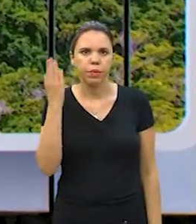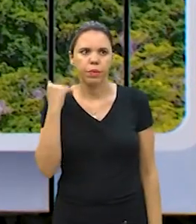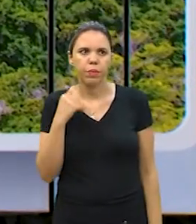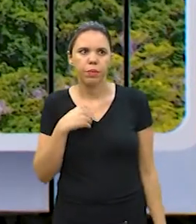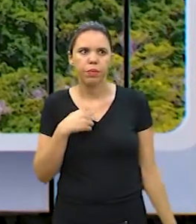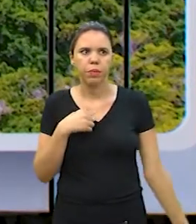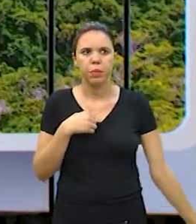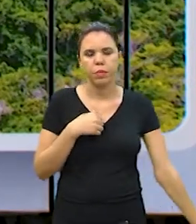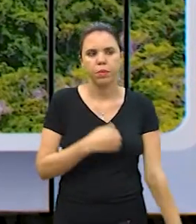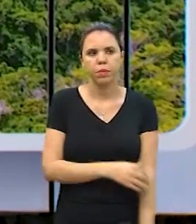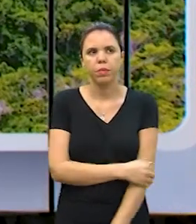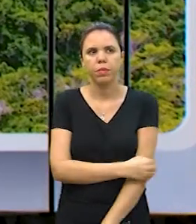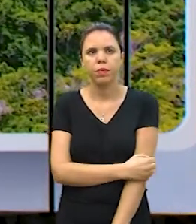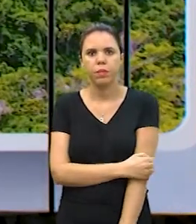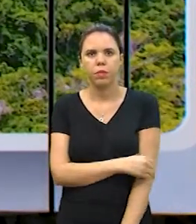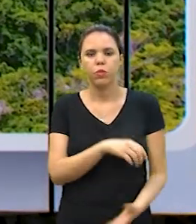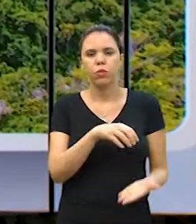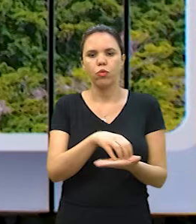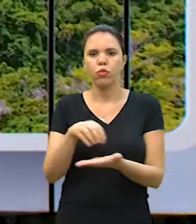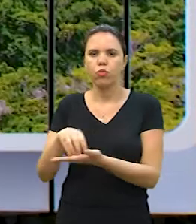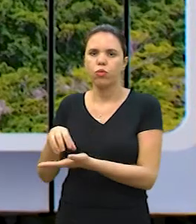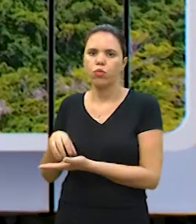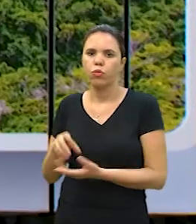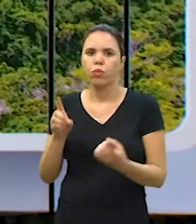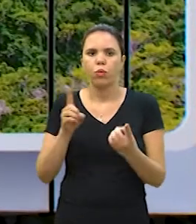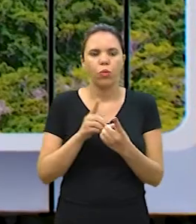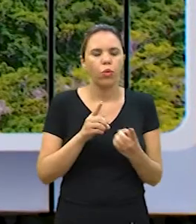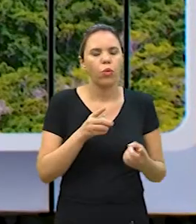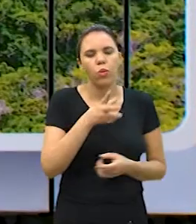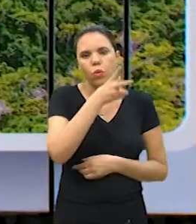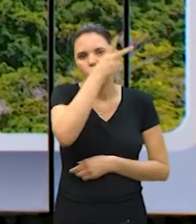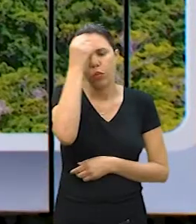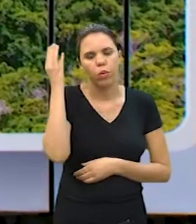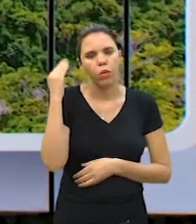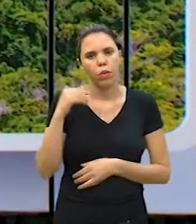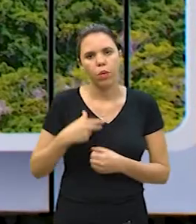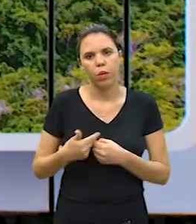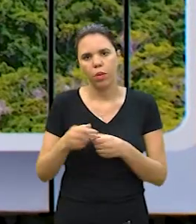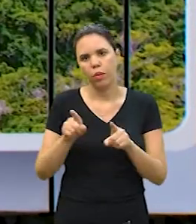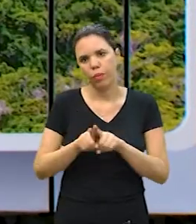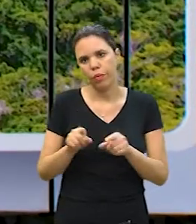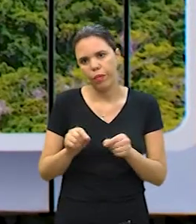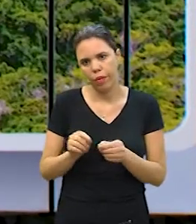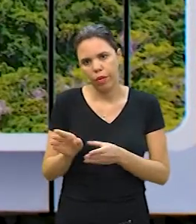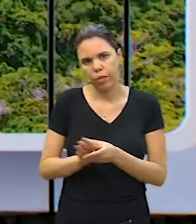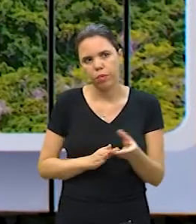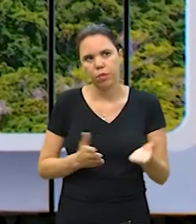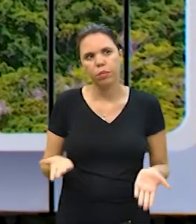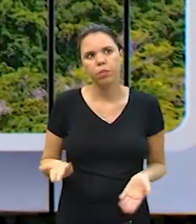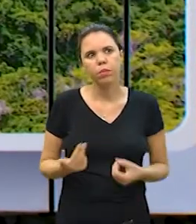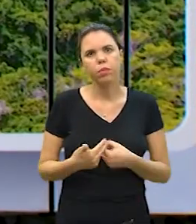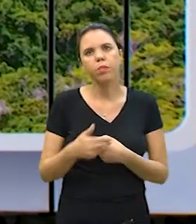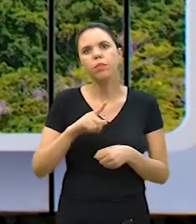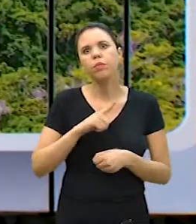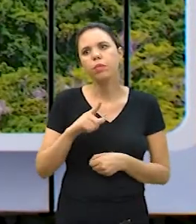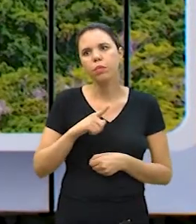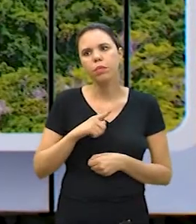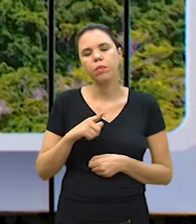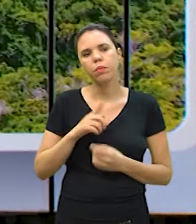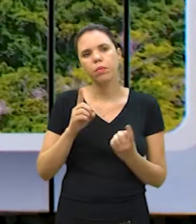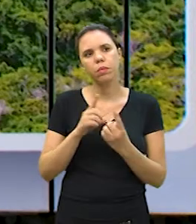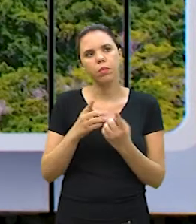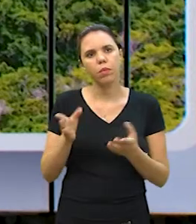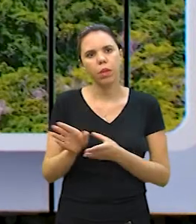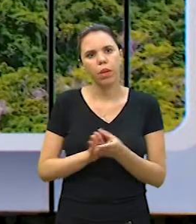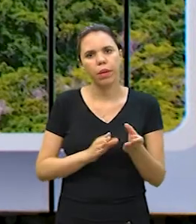ela saber os equipamentos, né? Quer dizer, os serviços, sei que a Unicamp faz essa orientação, a Unicamp tem